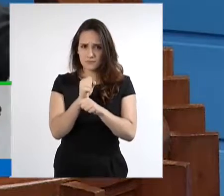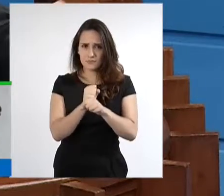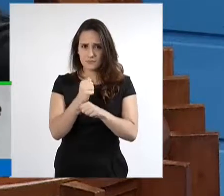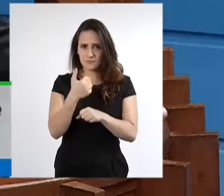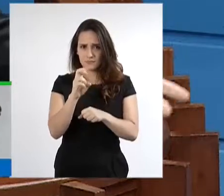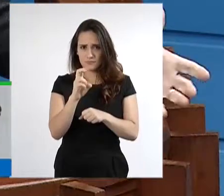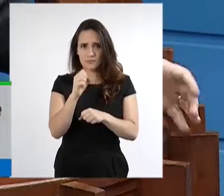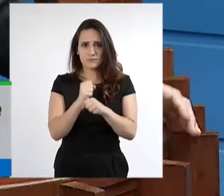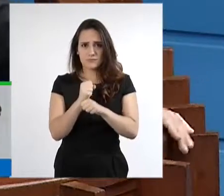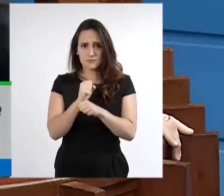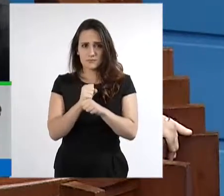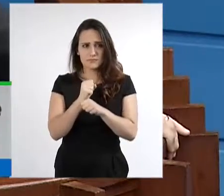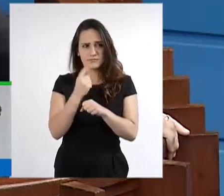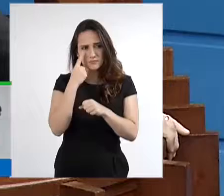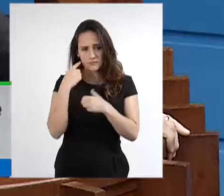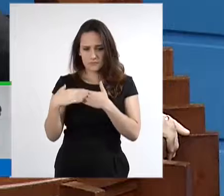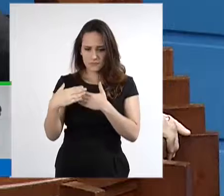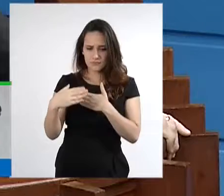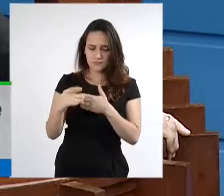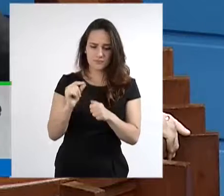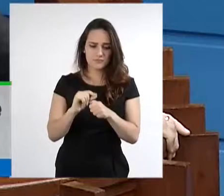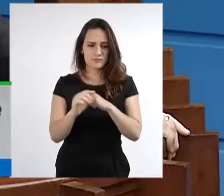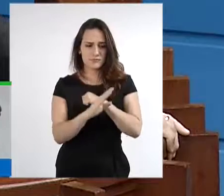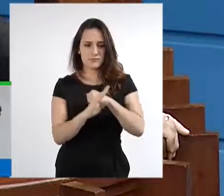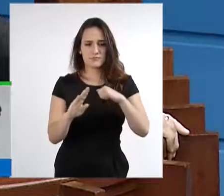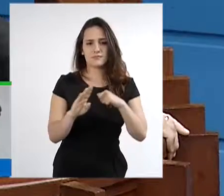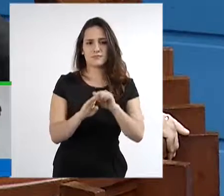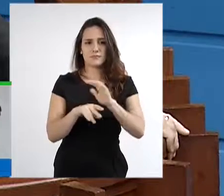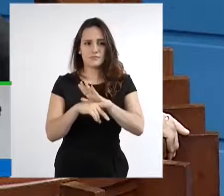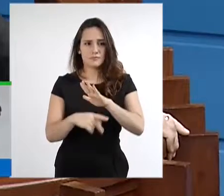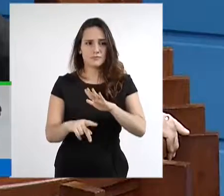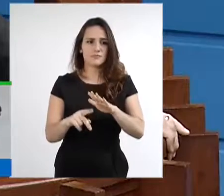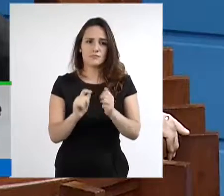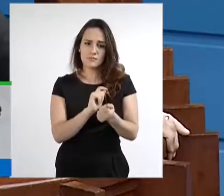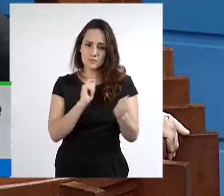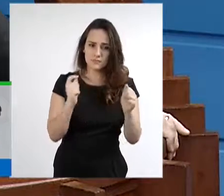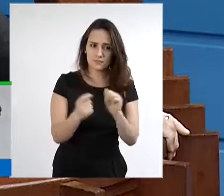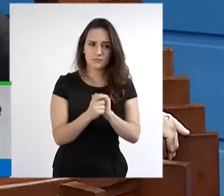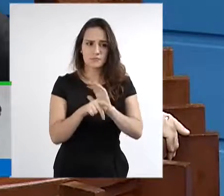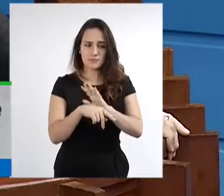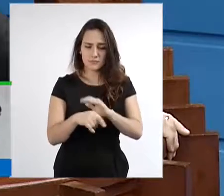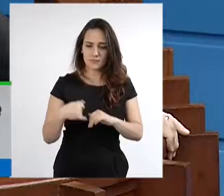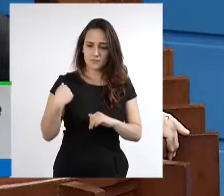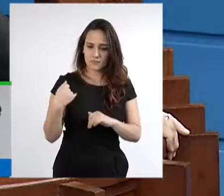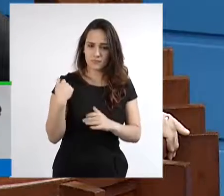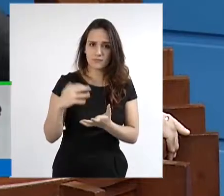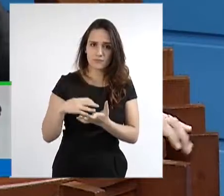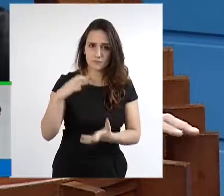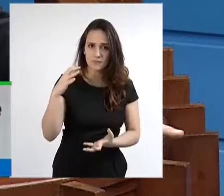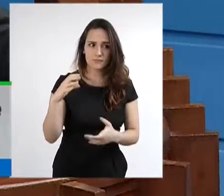Discutir os bairros para idosos, as cidades para idosos,